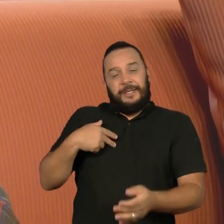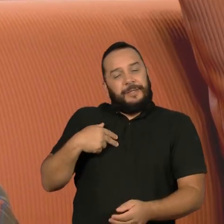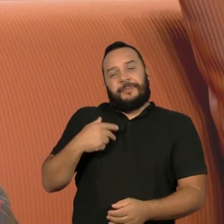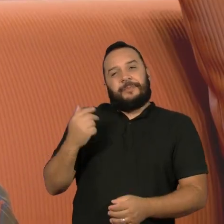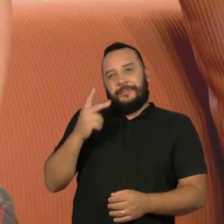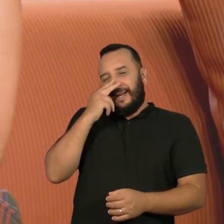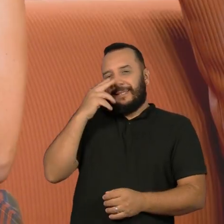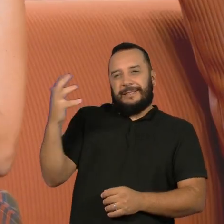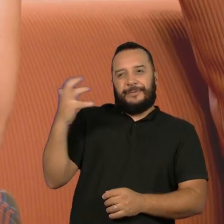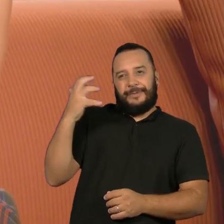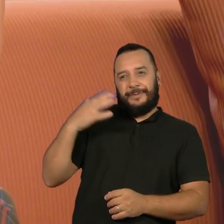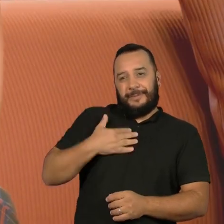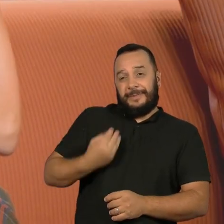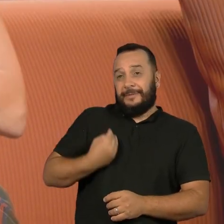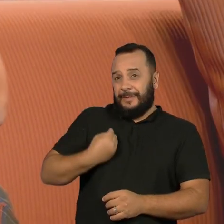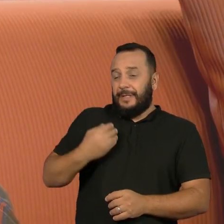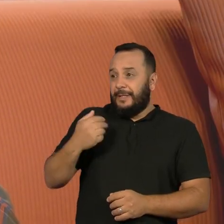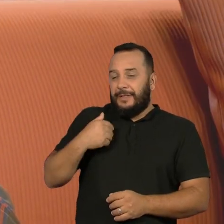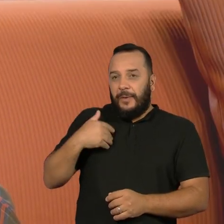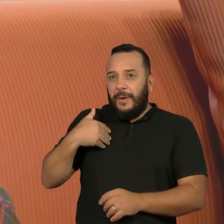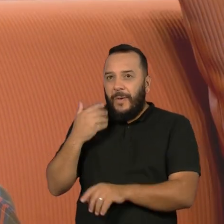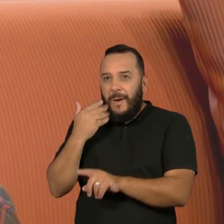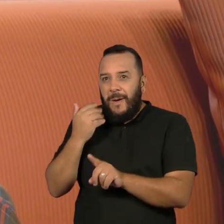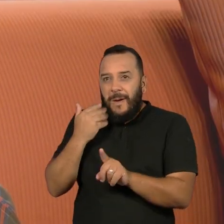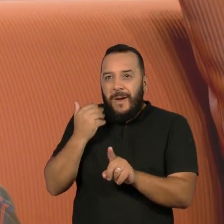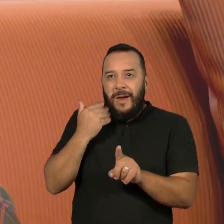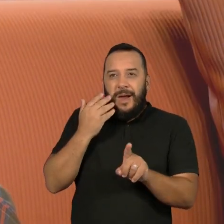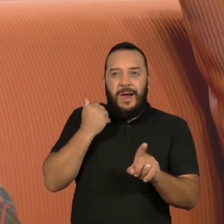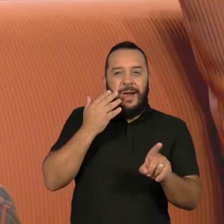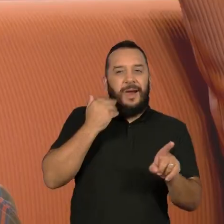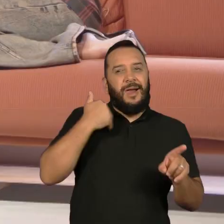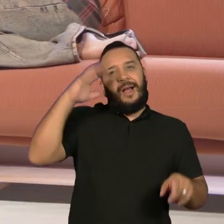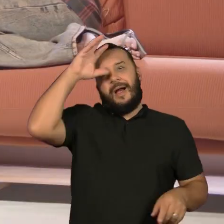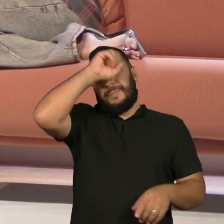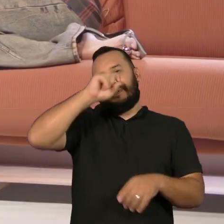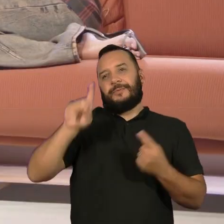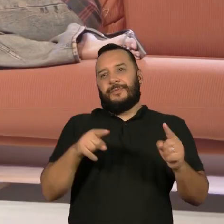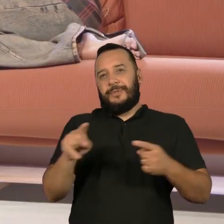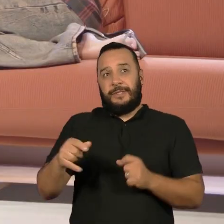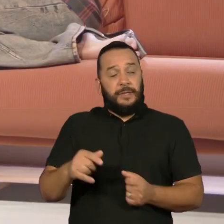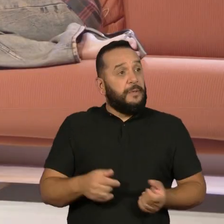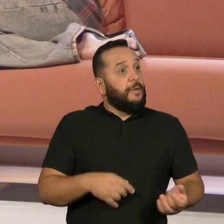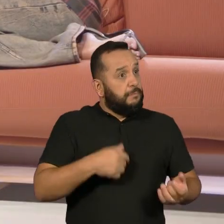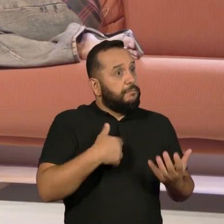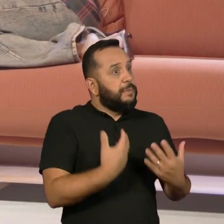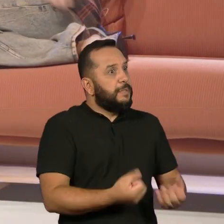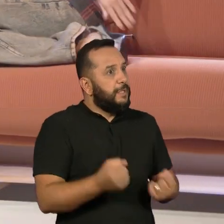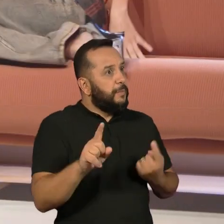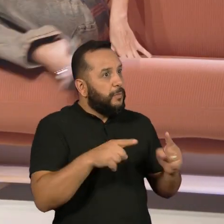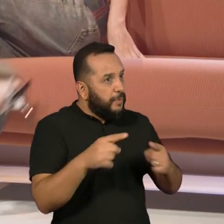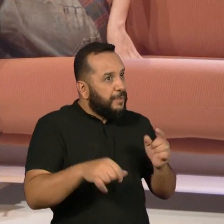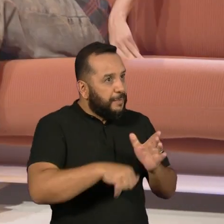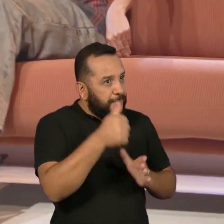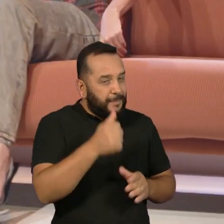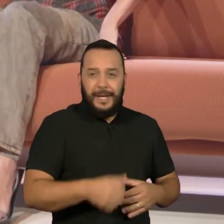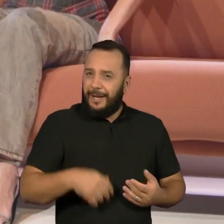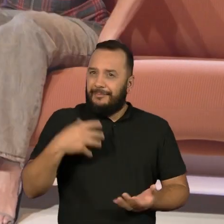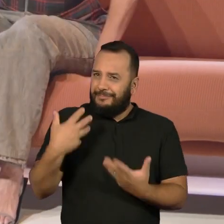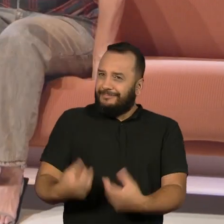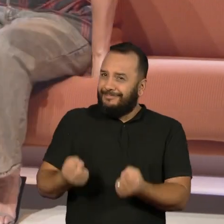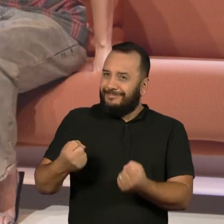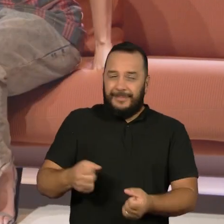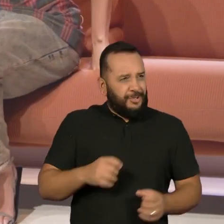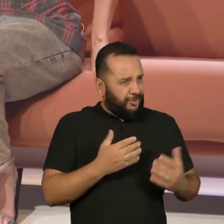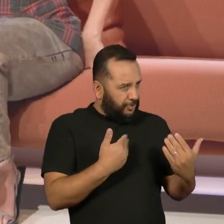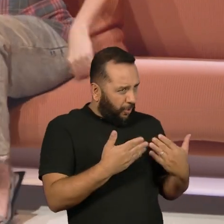mim. Então, eu fui bebendo de muitas fontes ali para minha formação musical, né? Vamos para uma música, para uma primeira música? Vamos embora. Você acha que você só veio